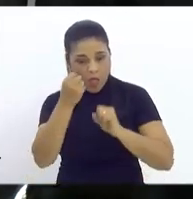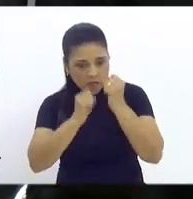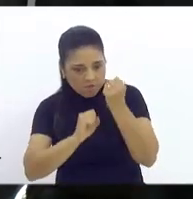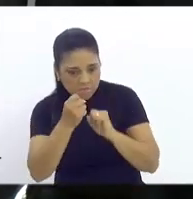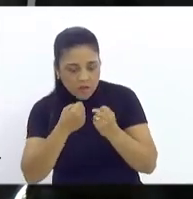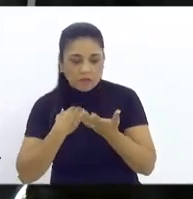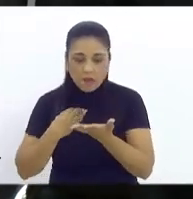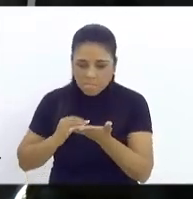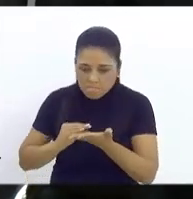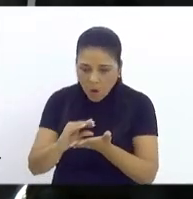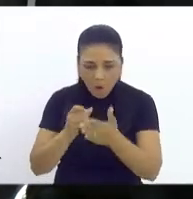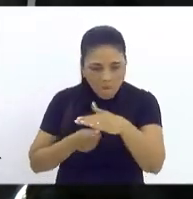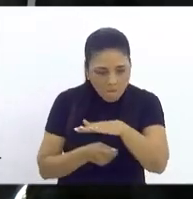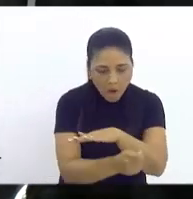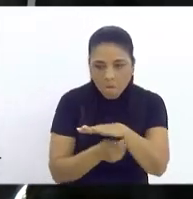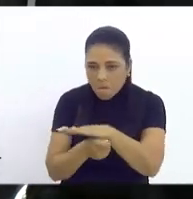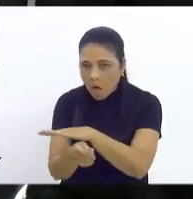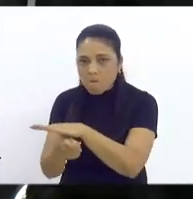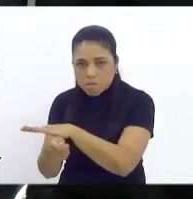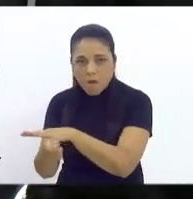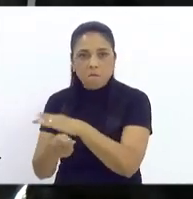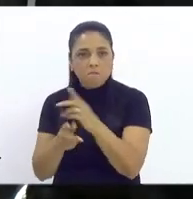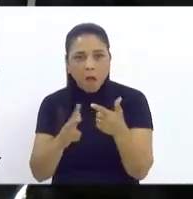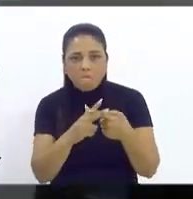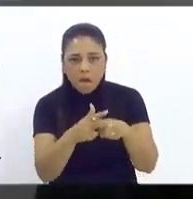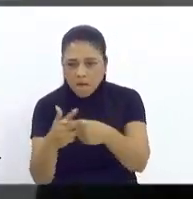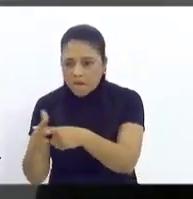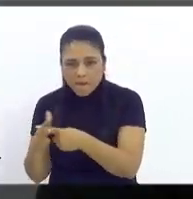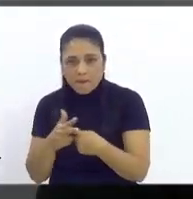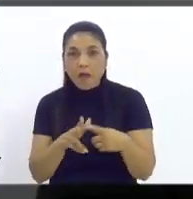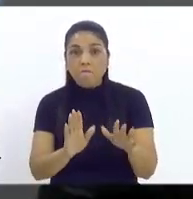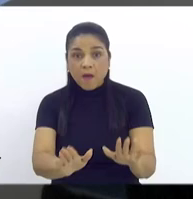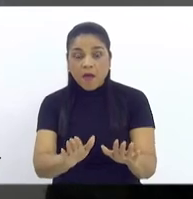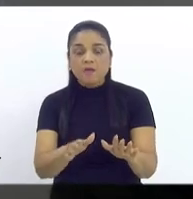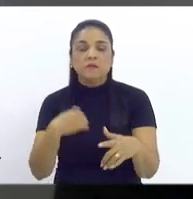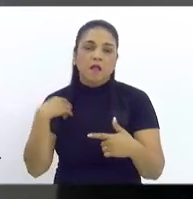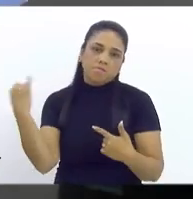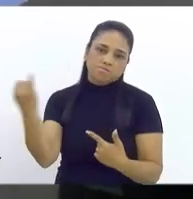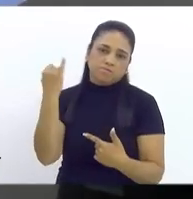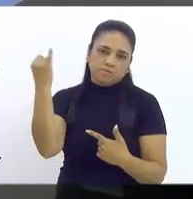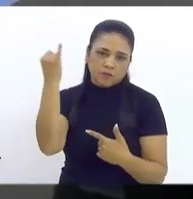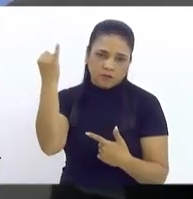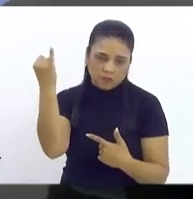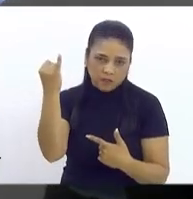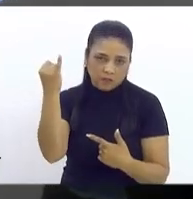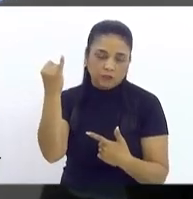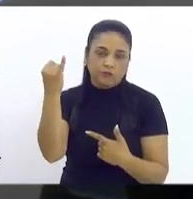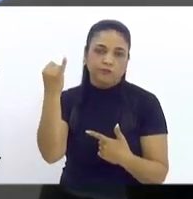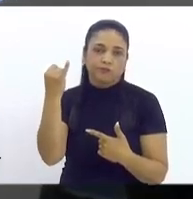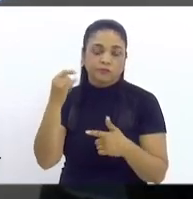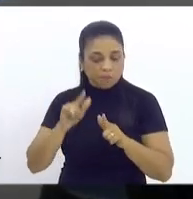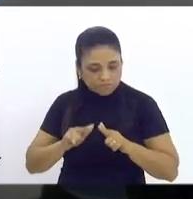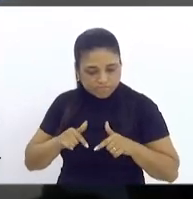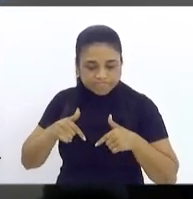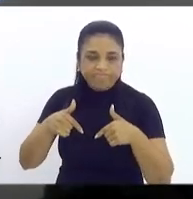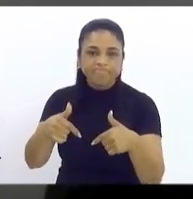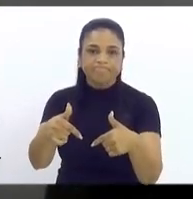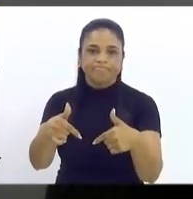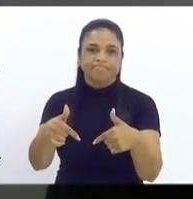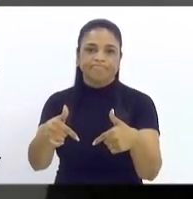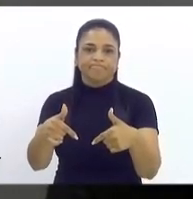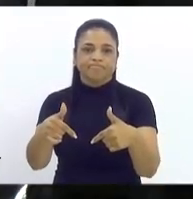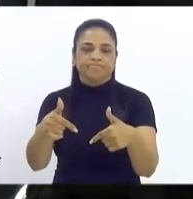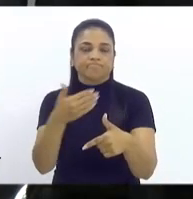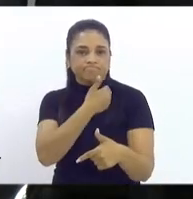os investimentos necessários, mas é importante que seja feita uma atuação